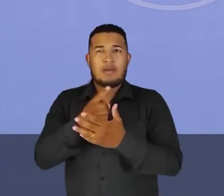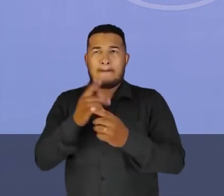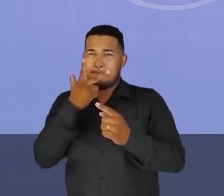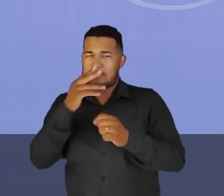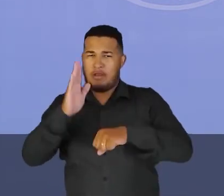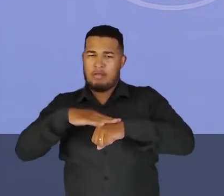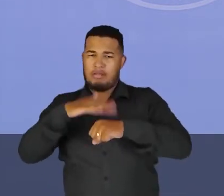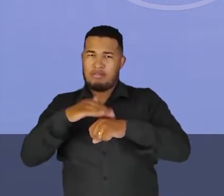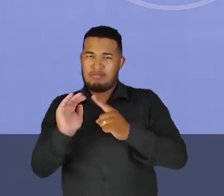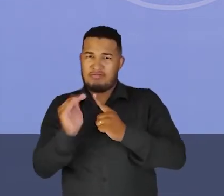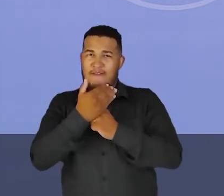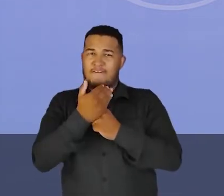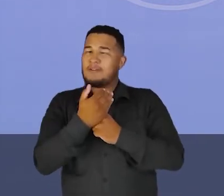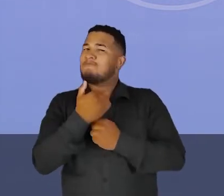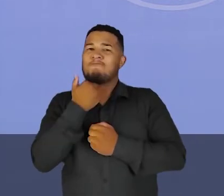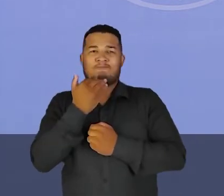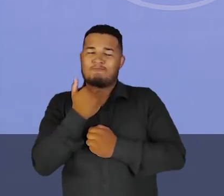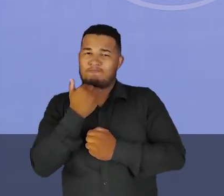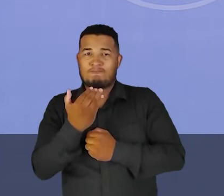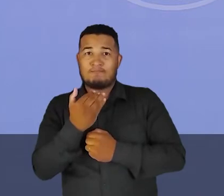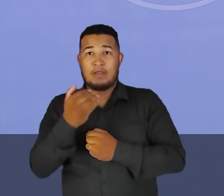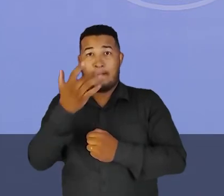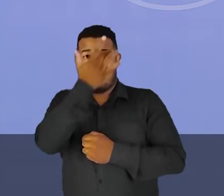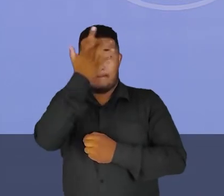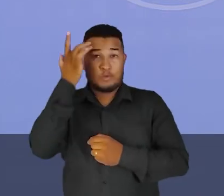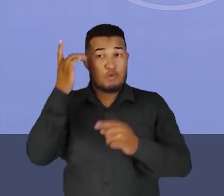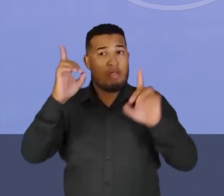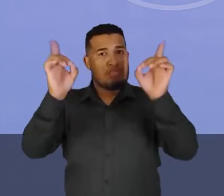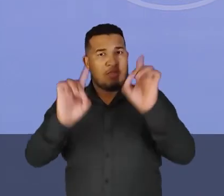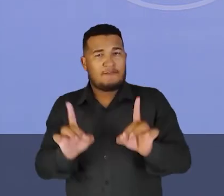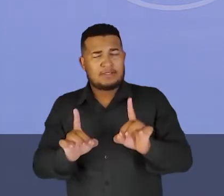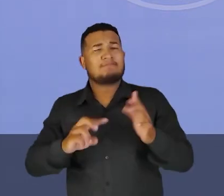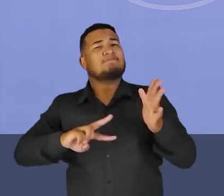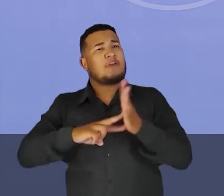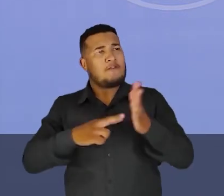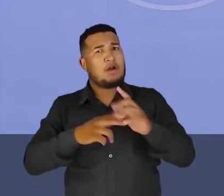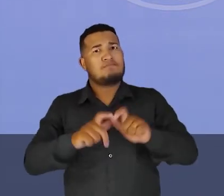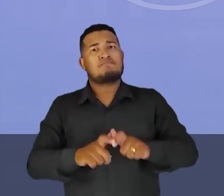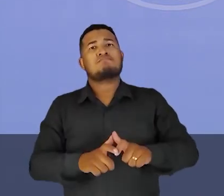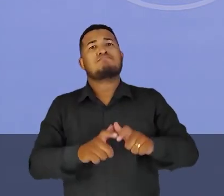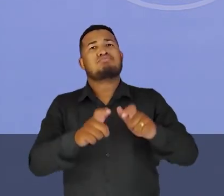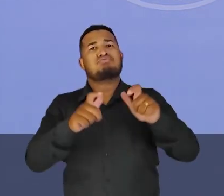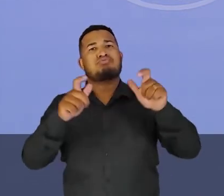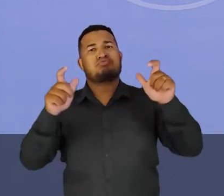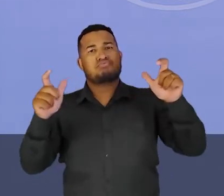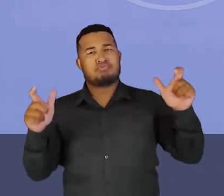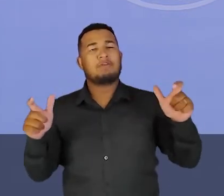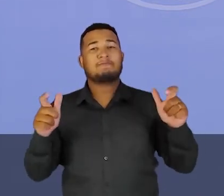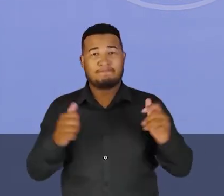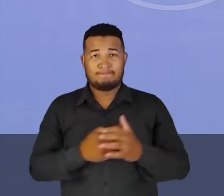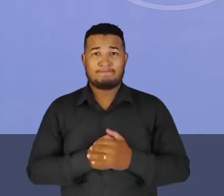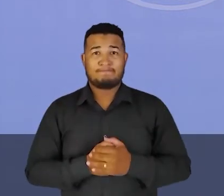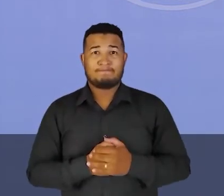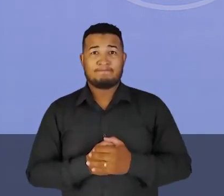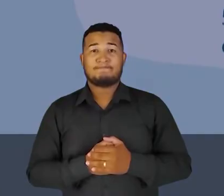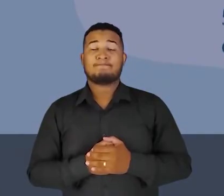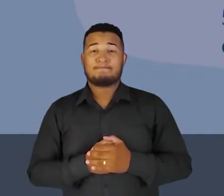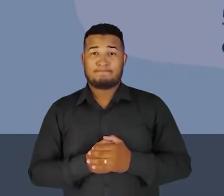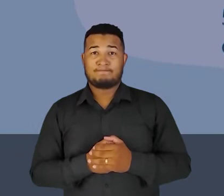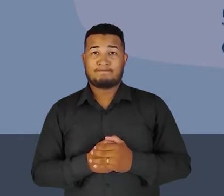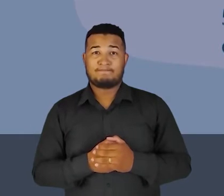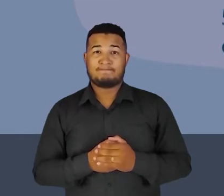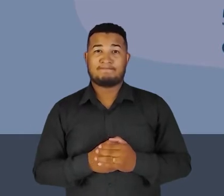pessoas deficientes, tá? Então, abrange a um grande número de pessoas. Vamos